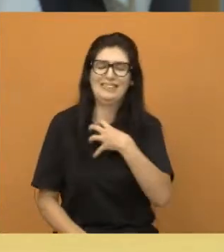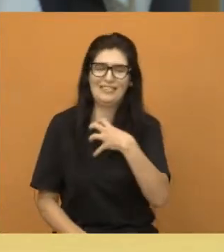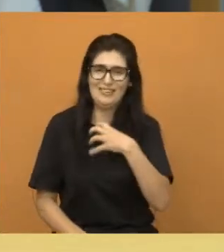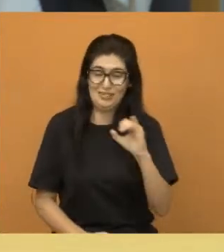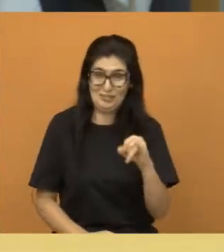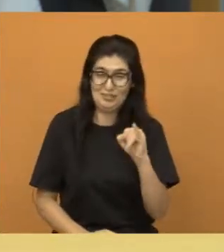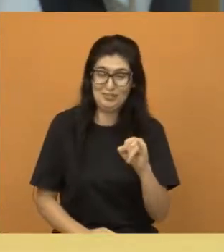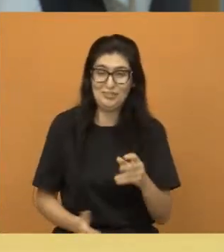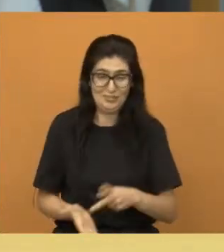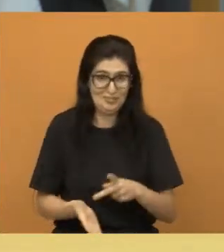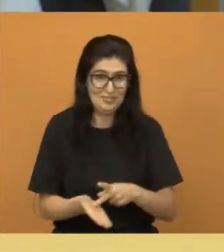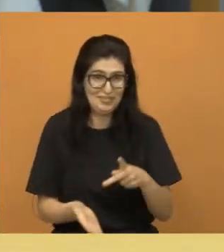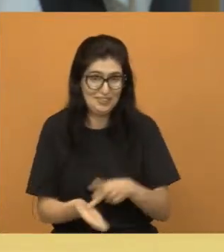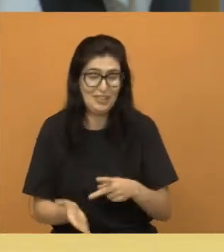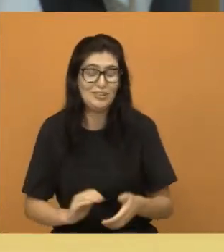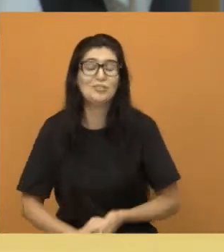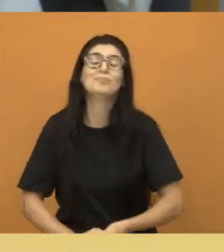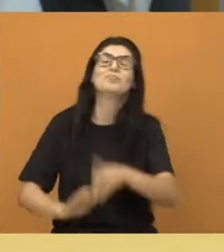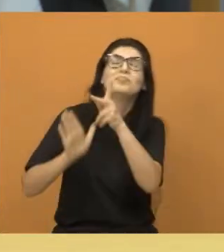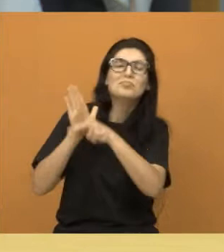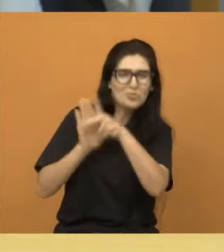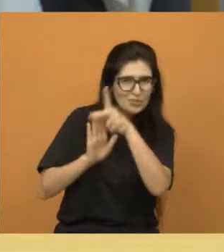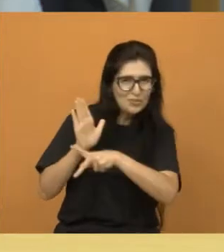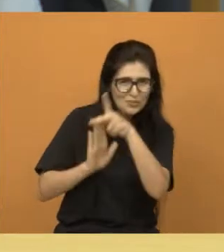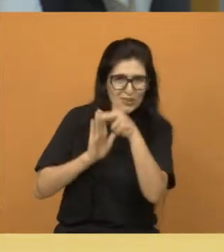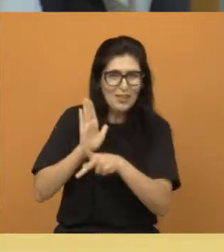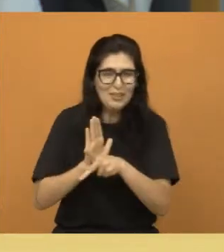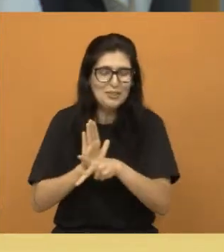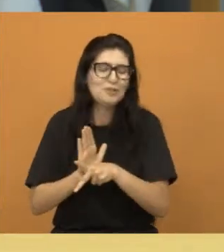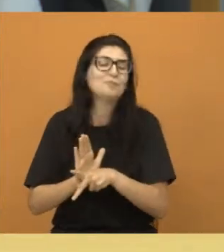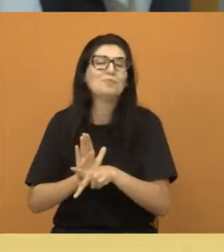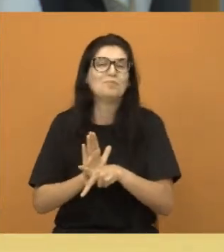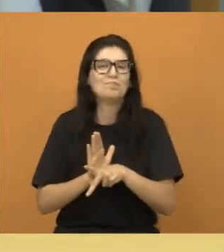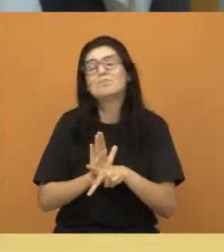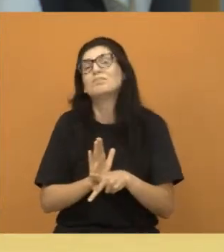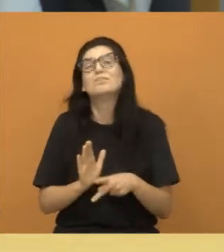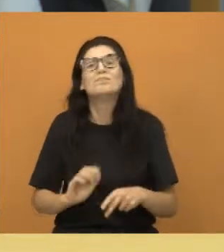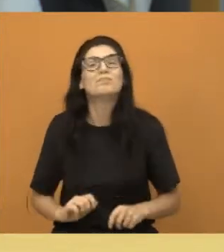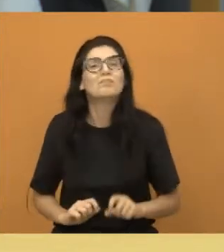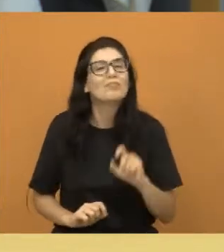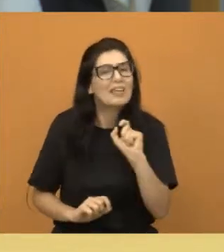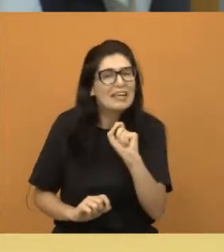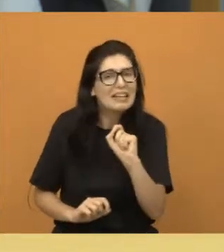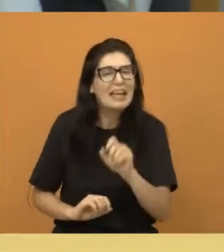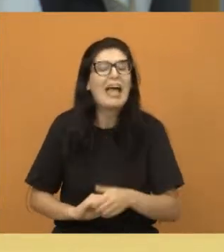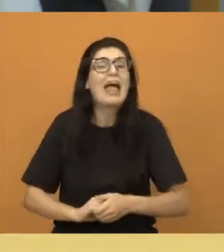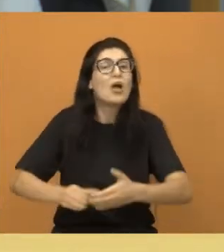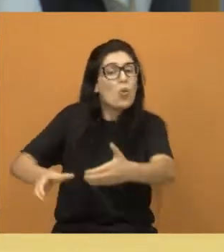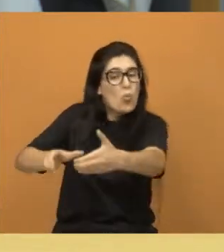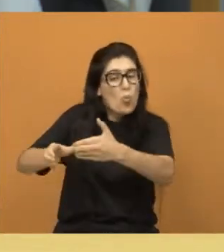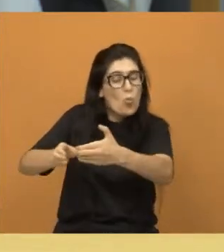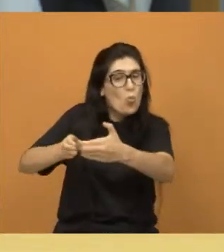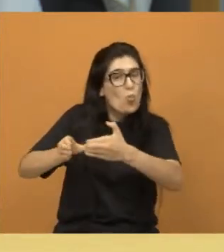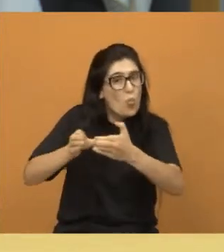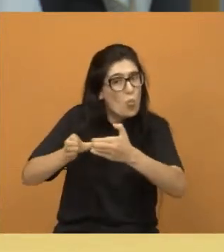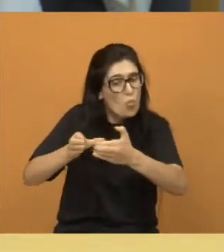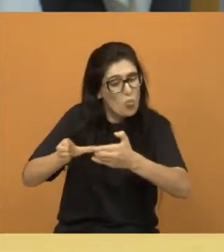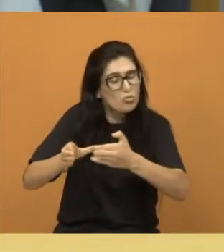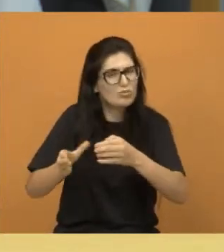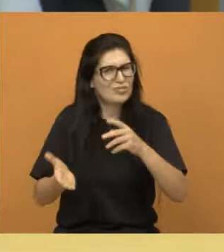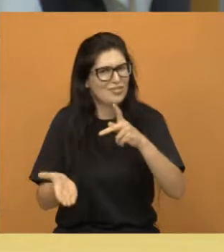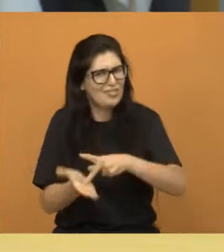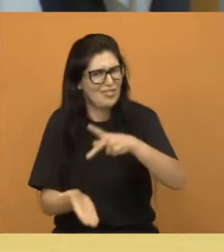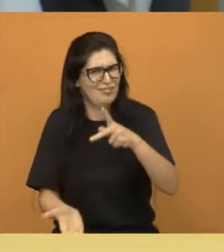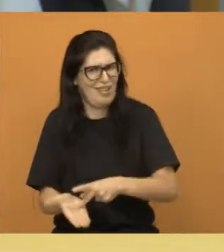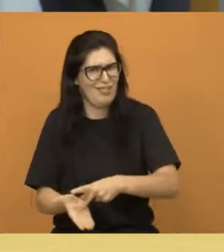E nesse caso desse projeto, eu queria salientar que é para concurso público,